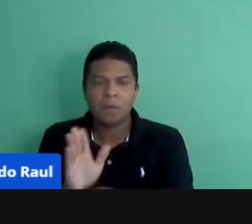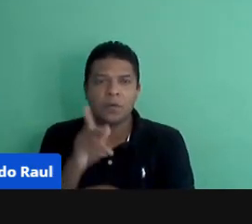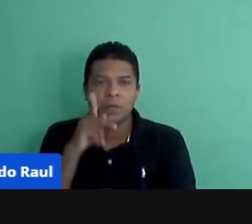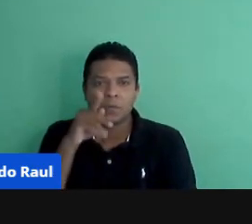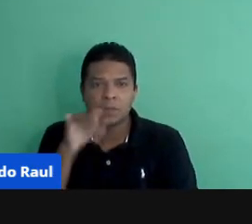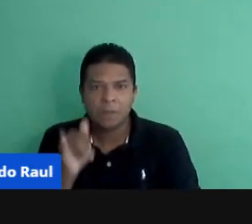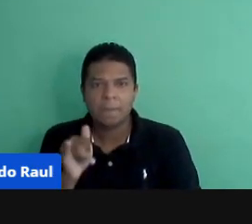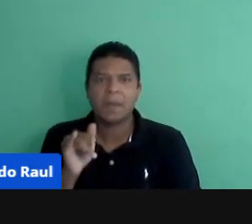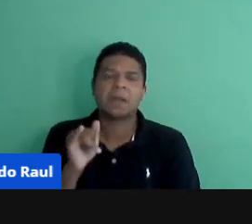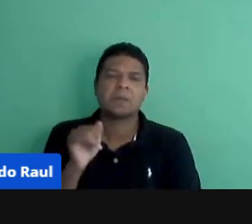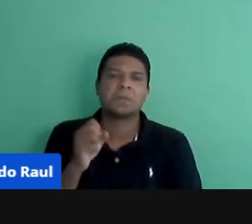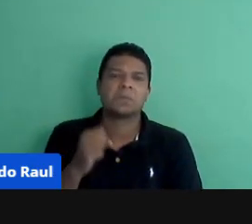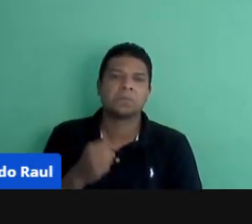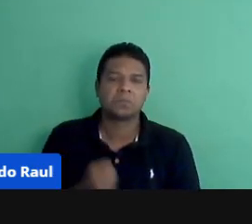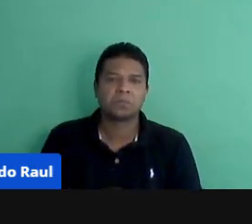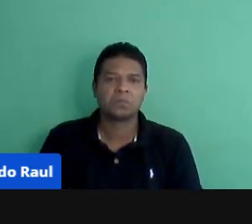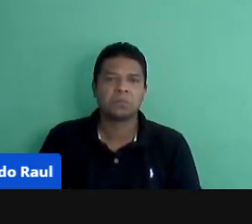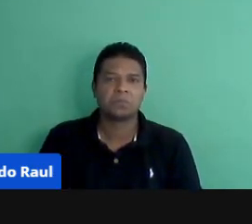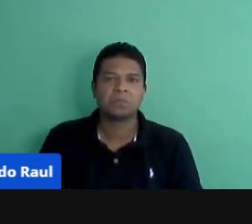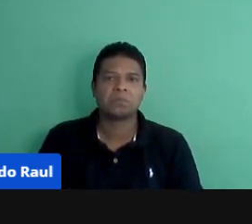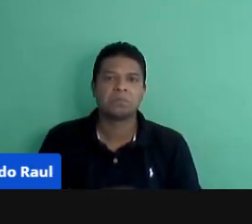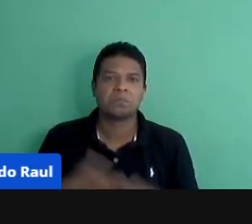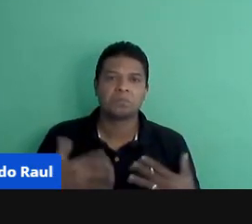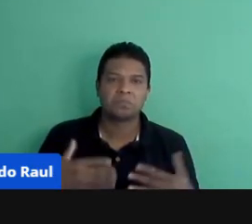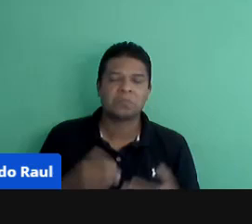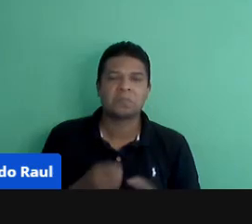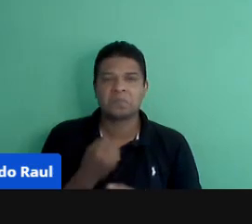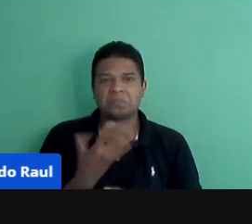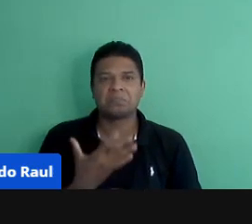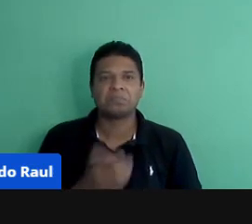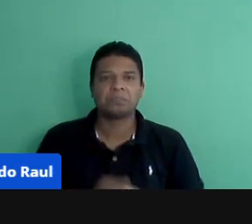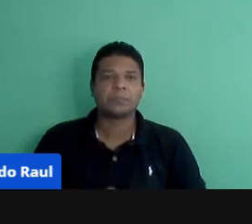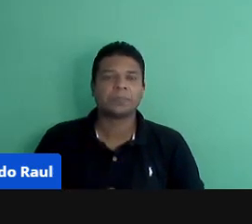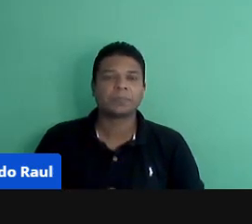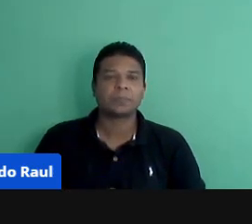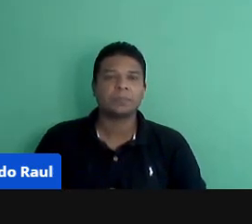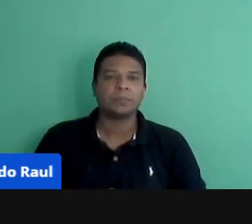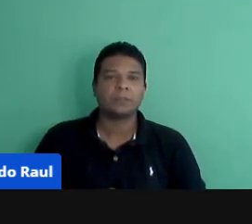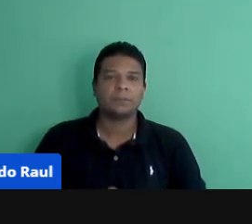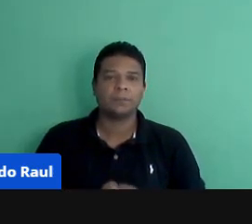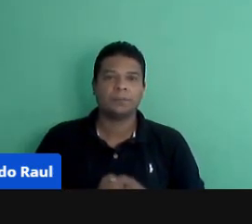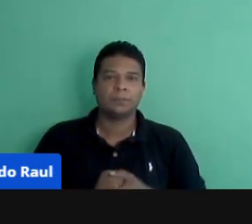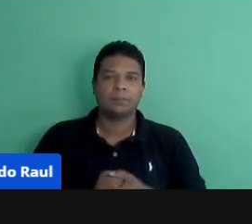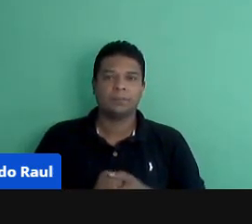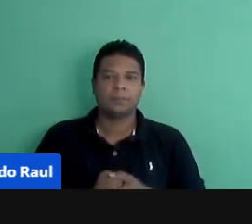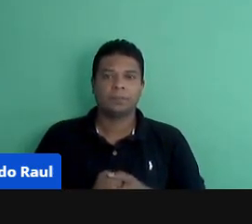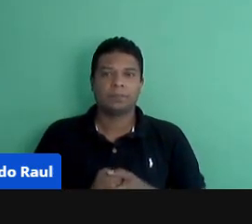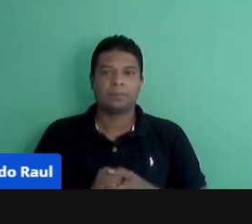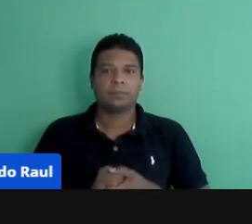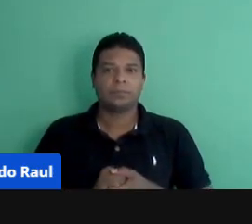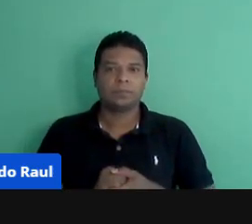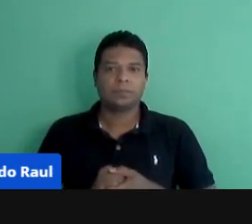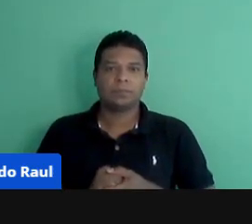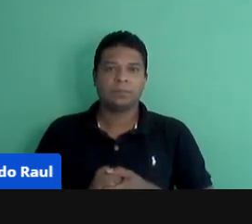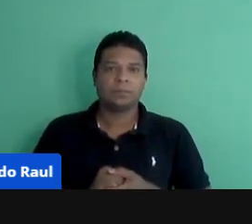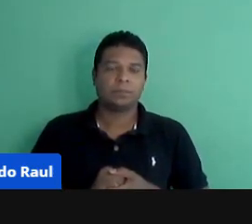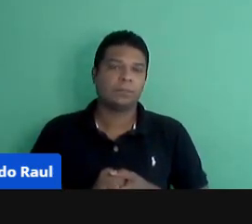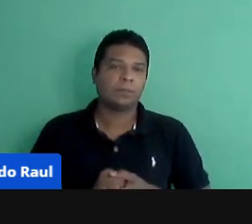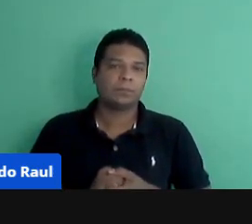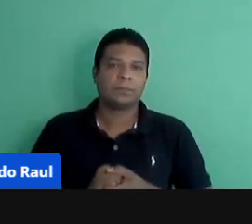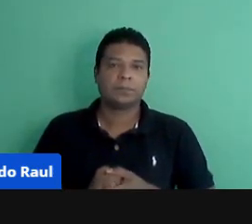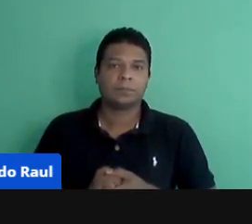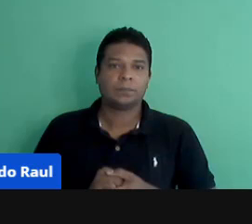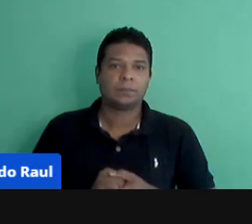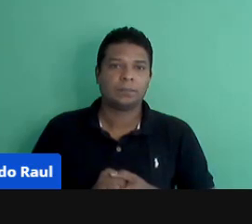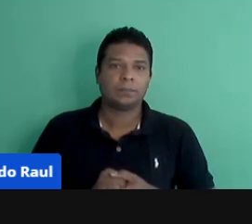sem dúvida, uma grata surpresa. Eu queria assim, ou melhor, por